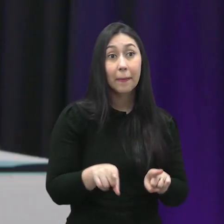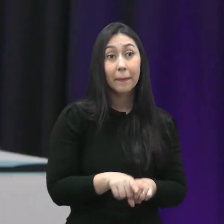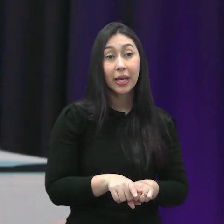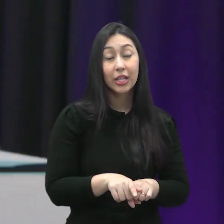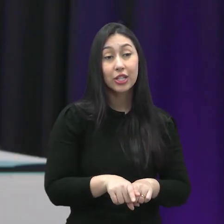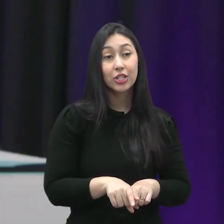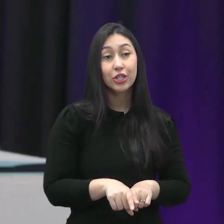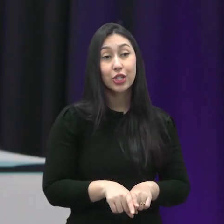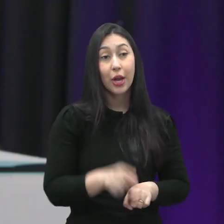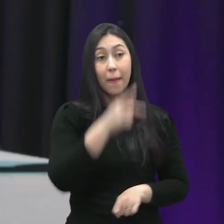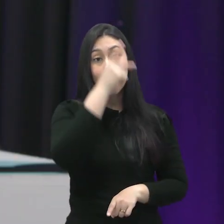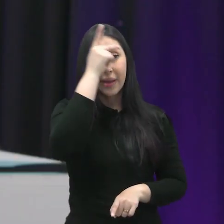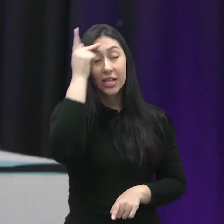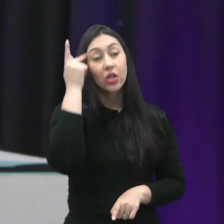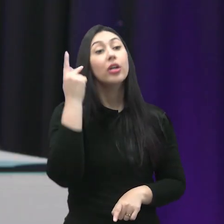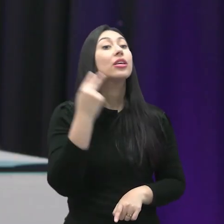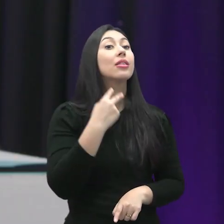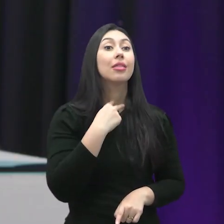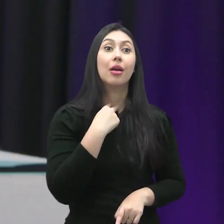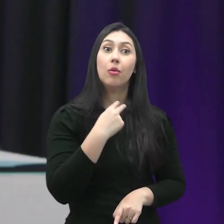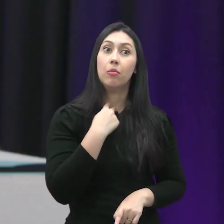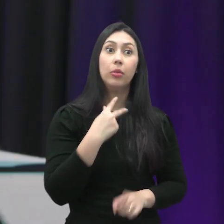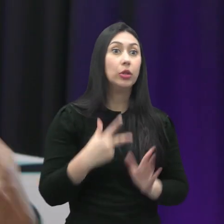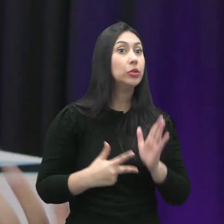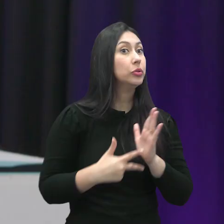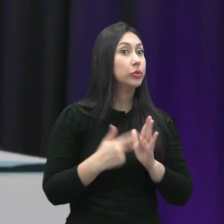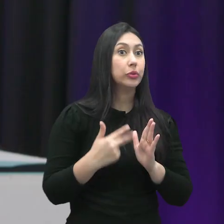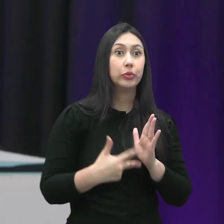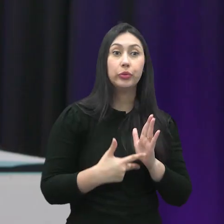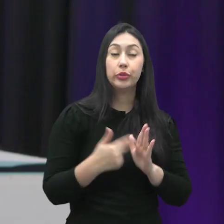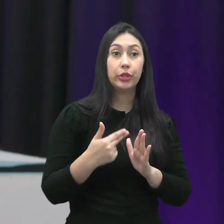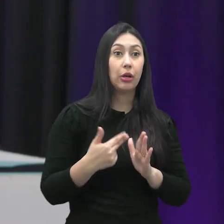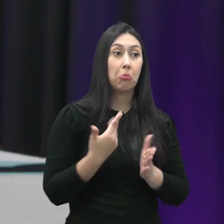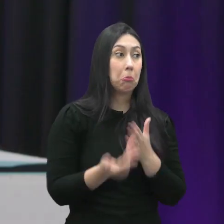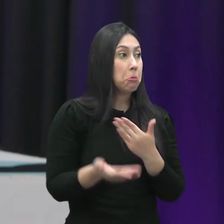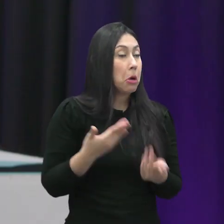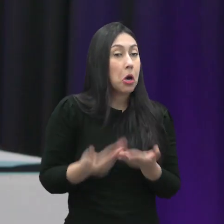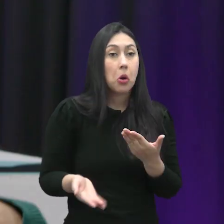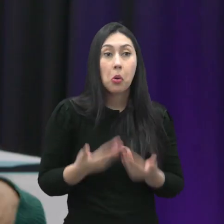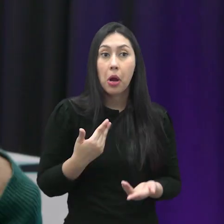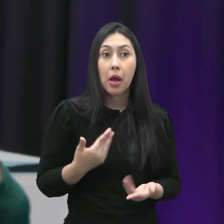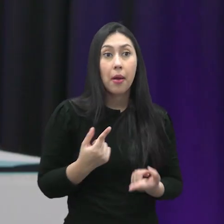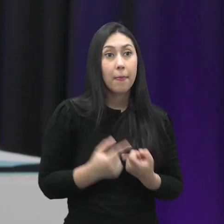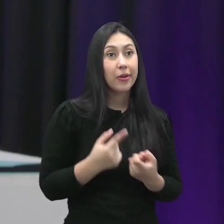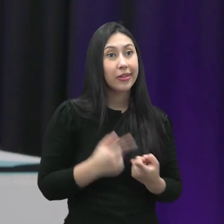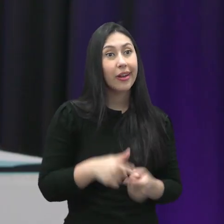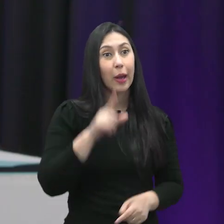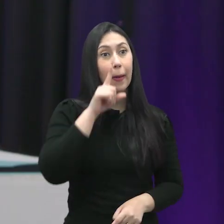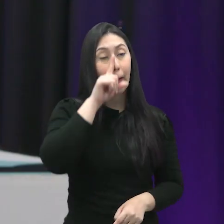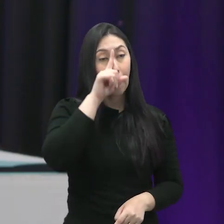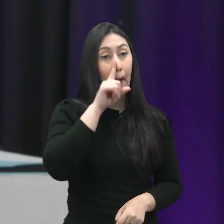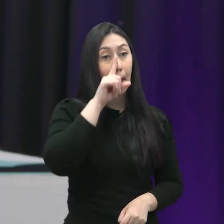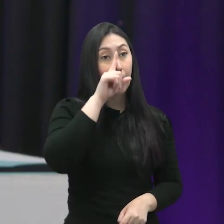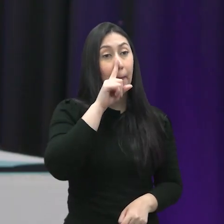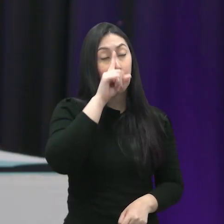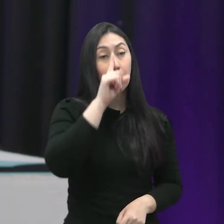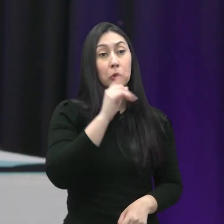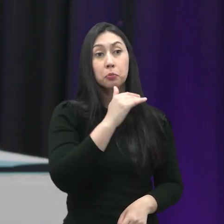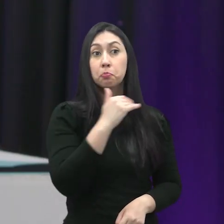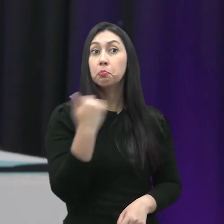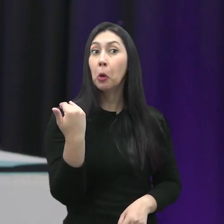muito extremos de pacientes que não podem ser submetidos a qualquer procedimento cirúrgico, que qualquer estresse cirúrgico para esse